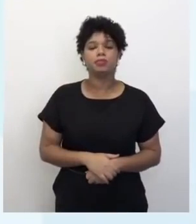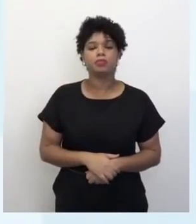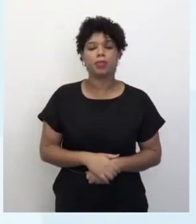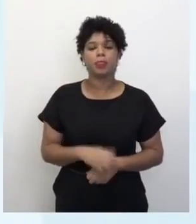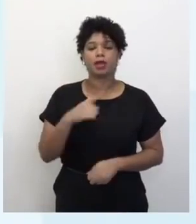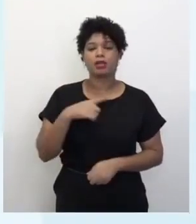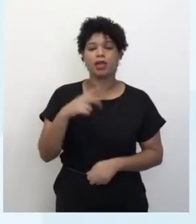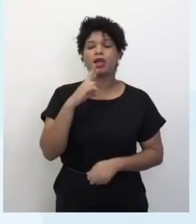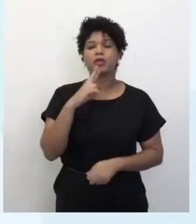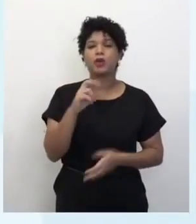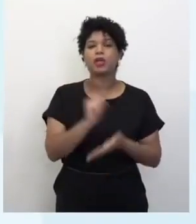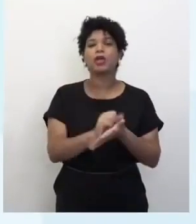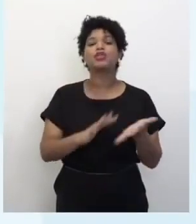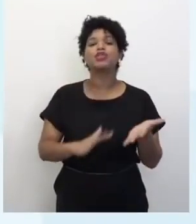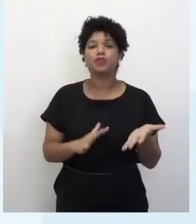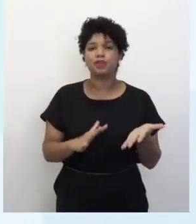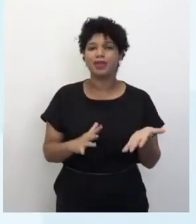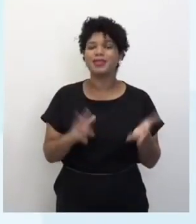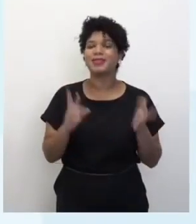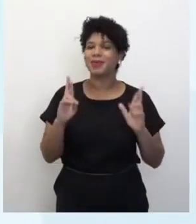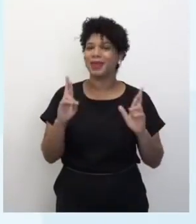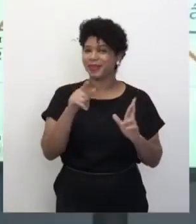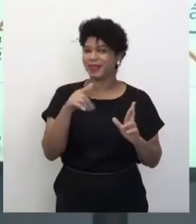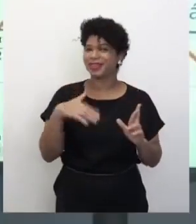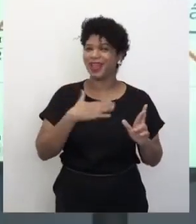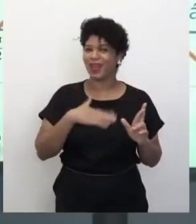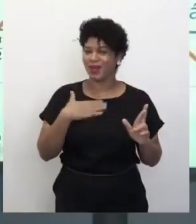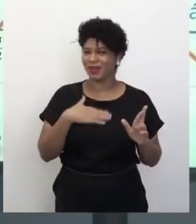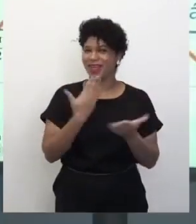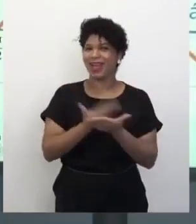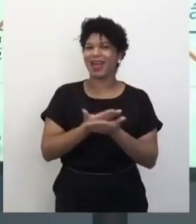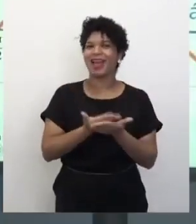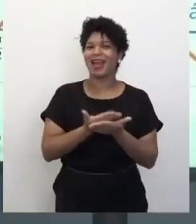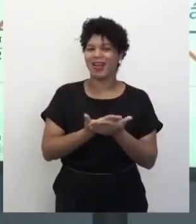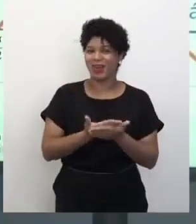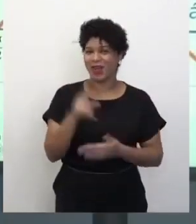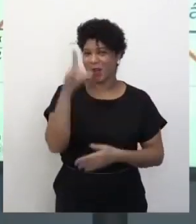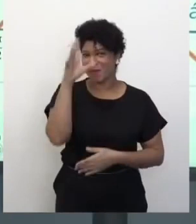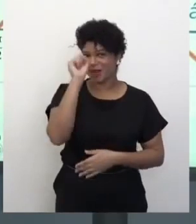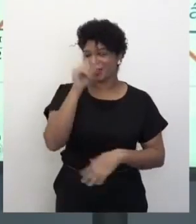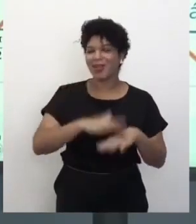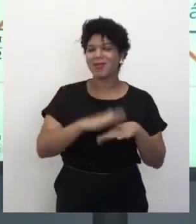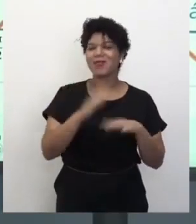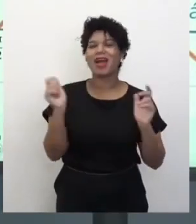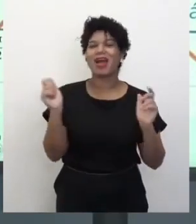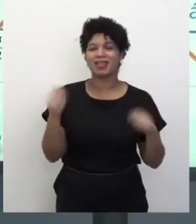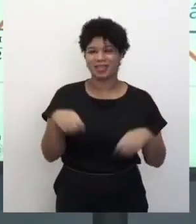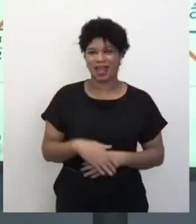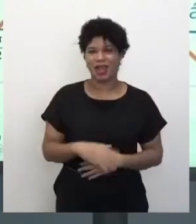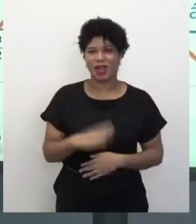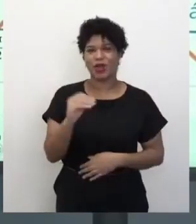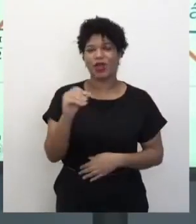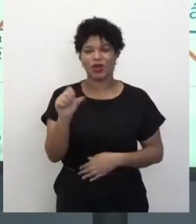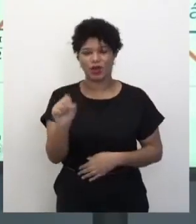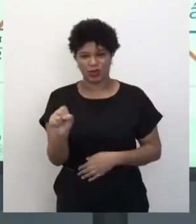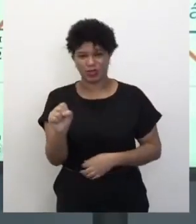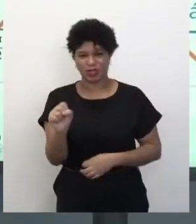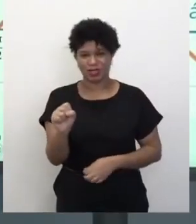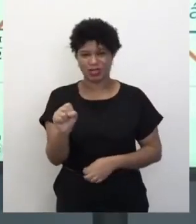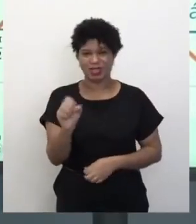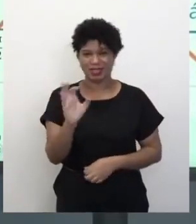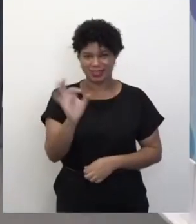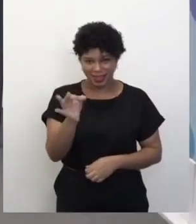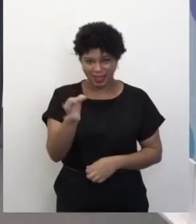da atividade. Espero que você tenha gostado dessa aula e aprendido um pouquinho mais da função cosseno. Certo,